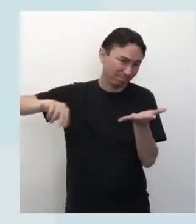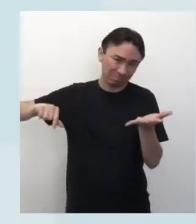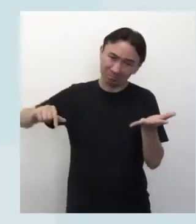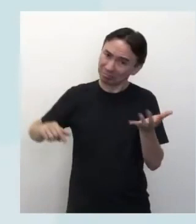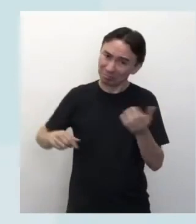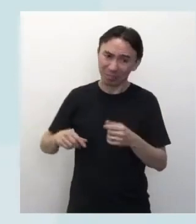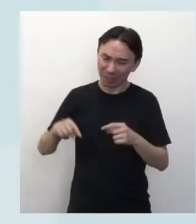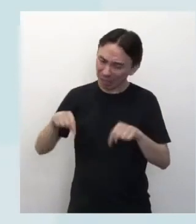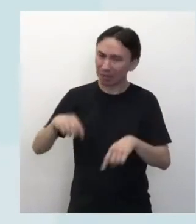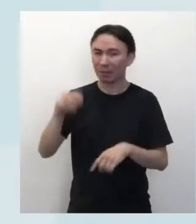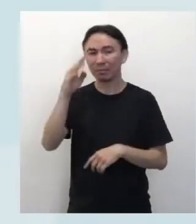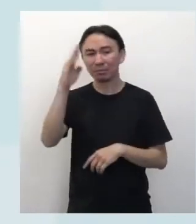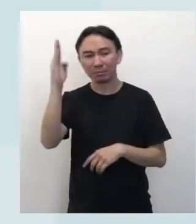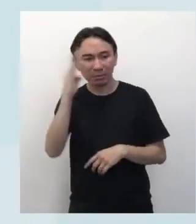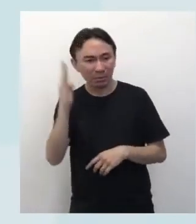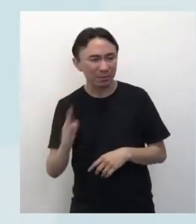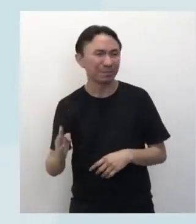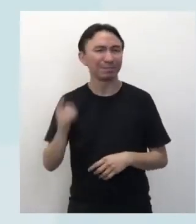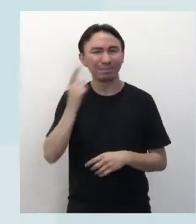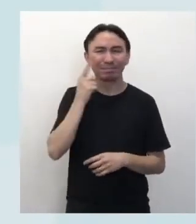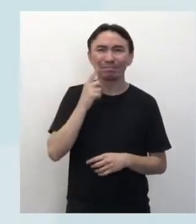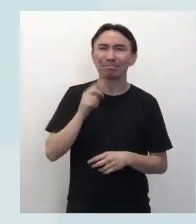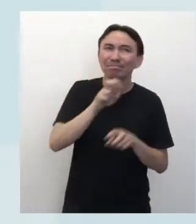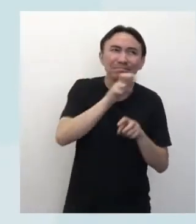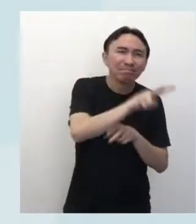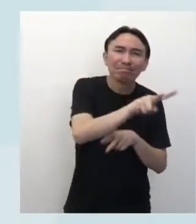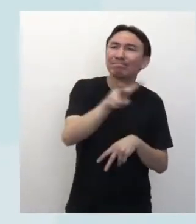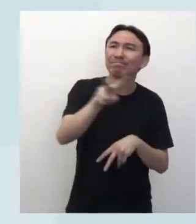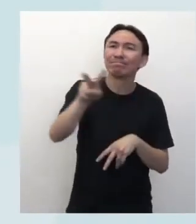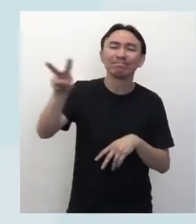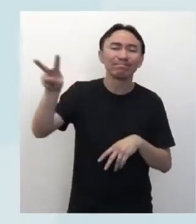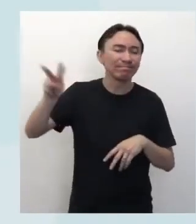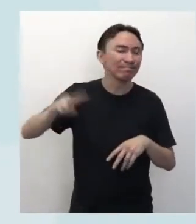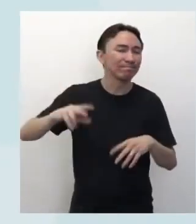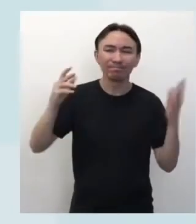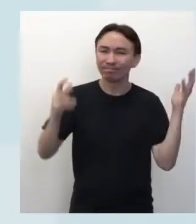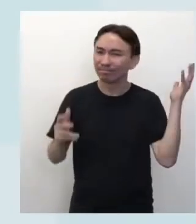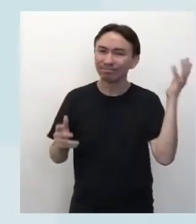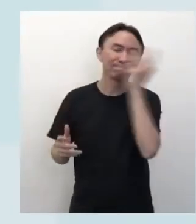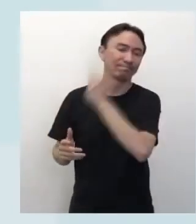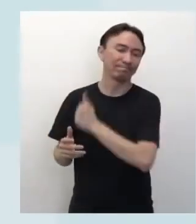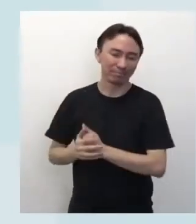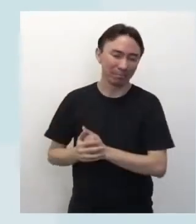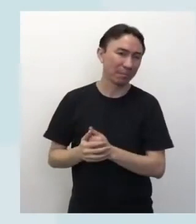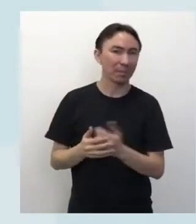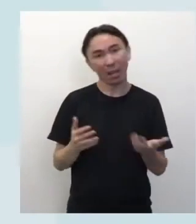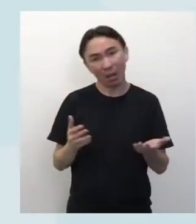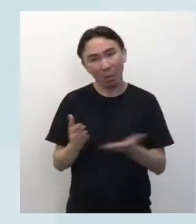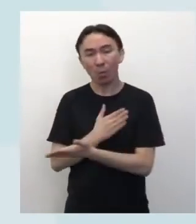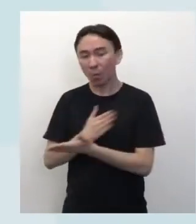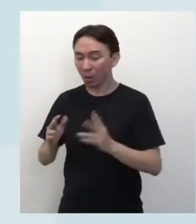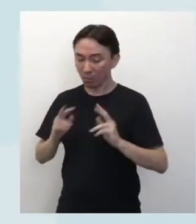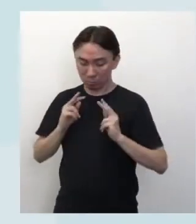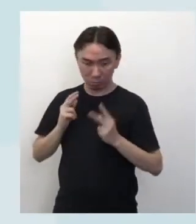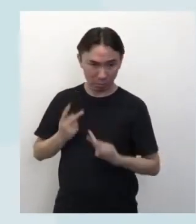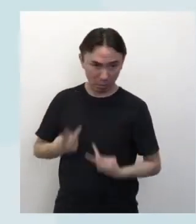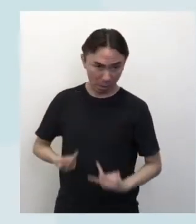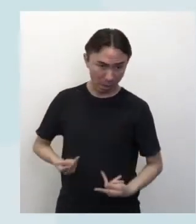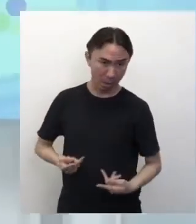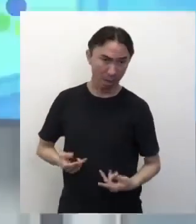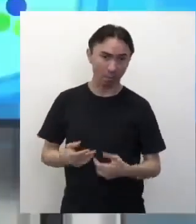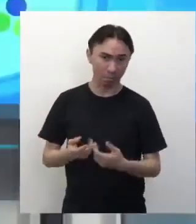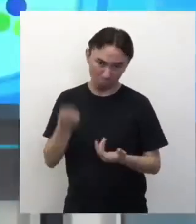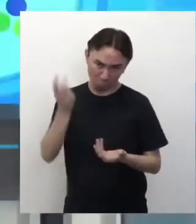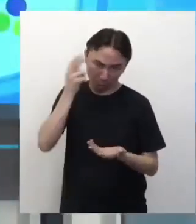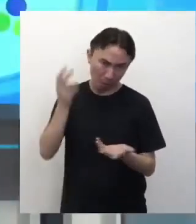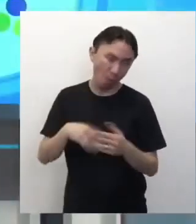principalmente aqui no Brasil, né, paisagens maravilhosas, que são paisagens aí humanizadas ou culturais e paisagens